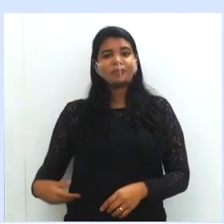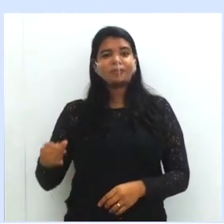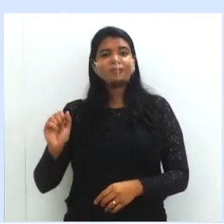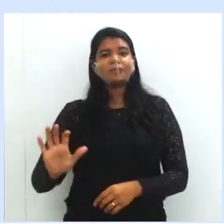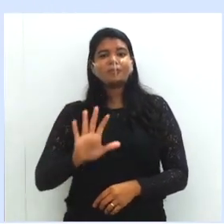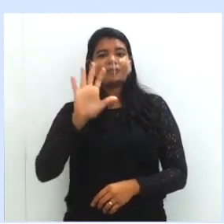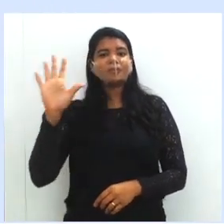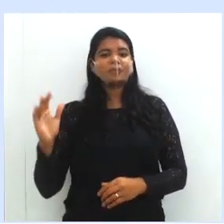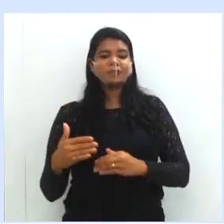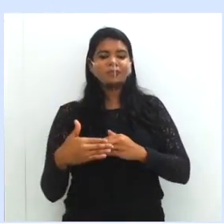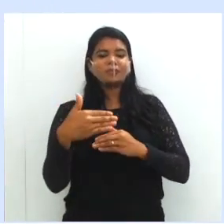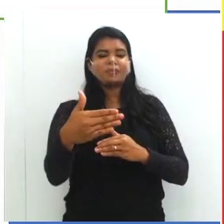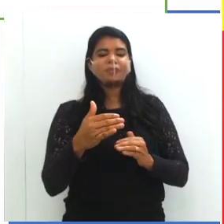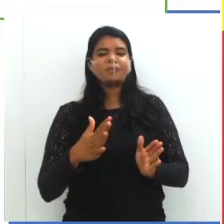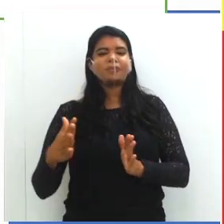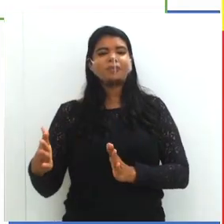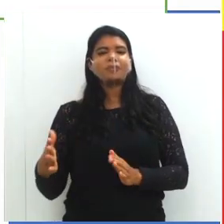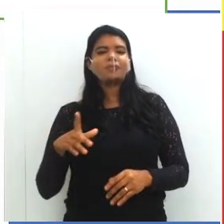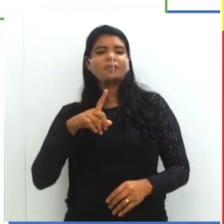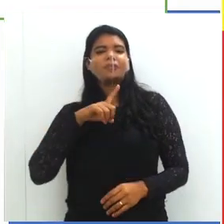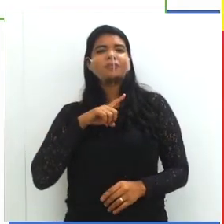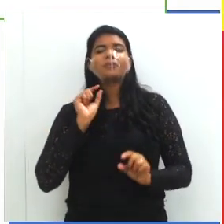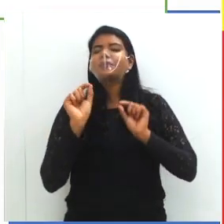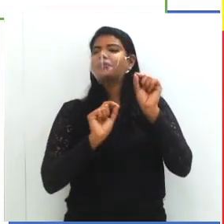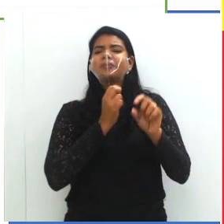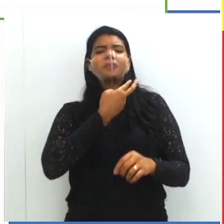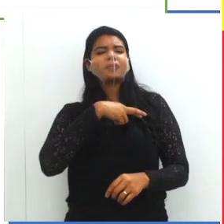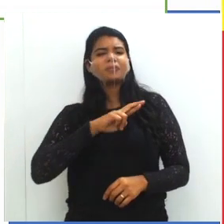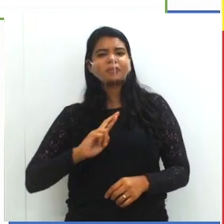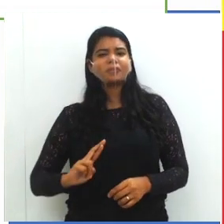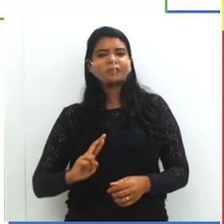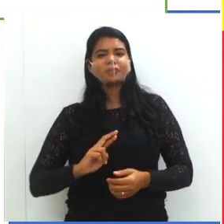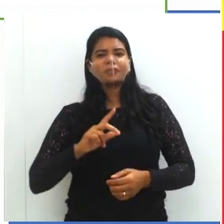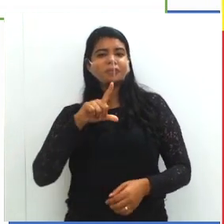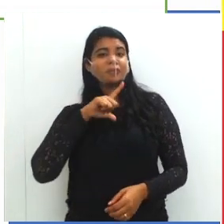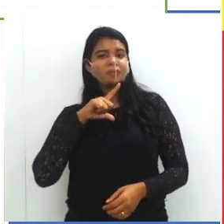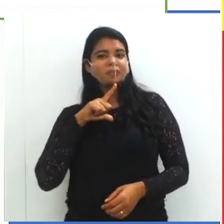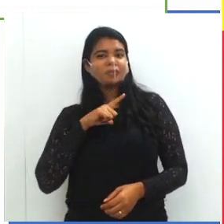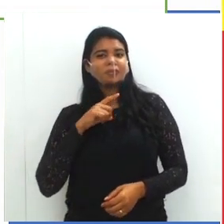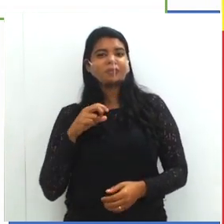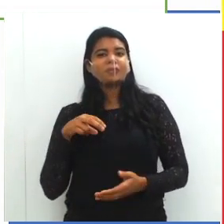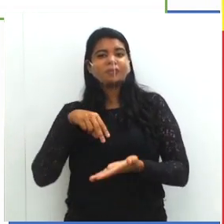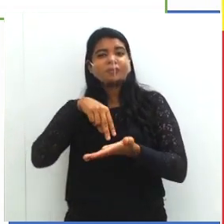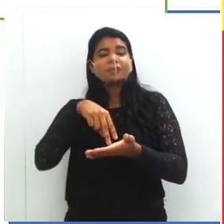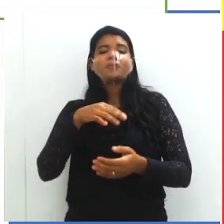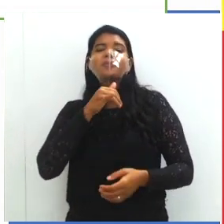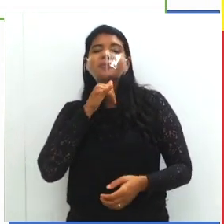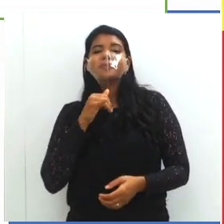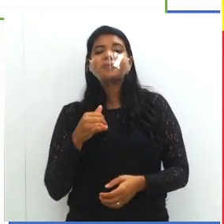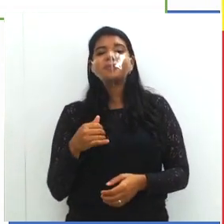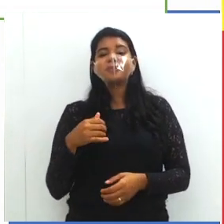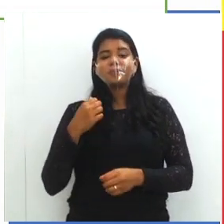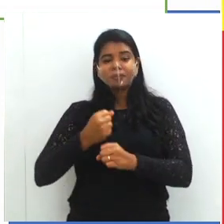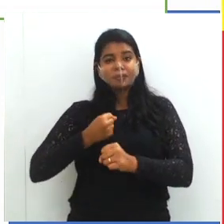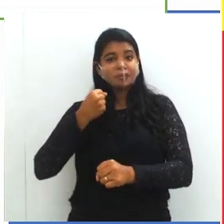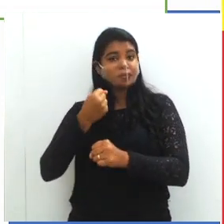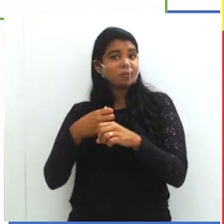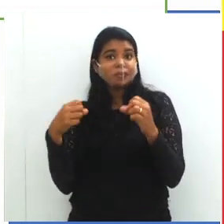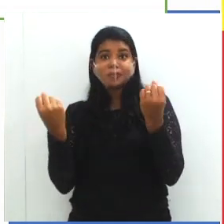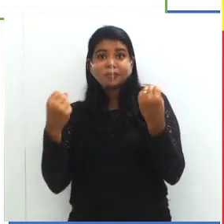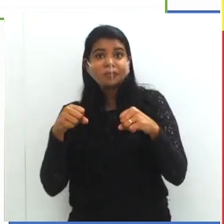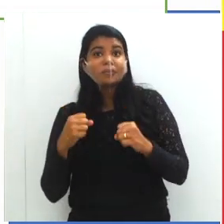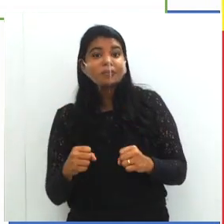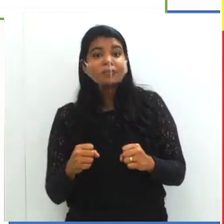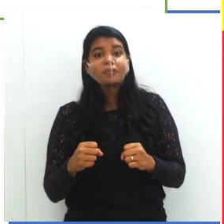públicas. Vamos adiante. Então, nós temos o seguinte: o que a religião tem presente é que precisamos construir